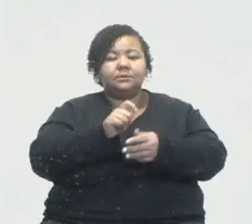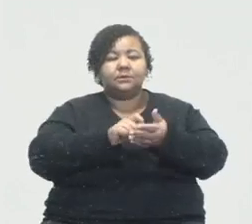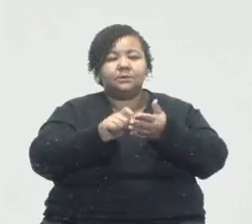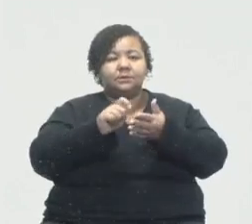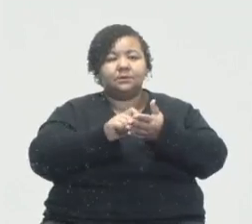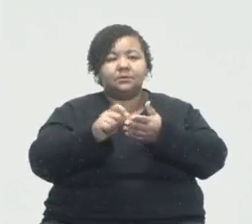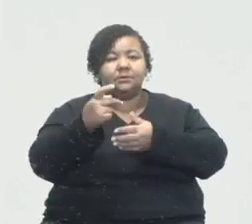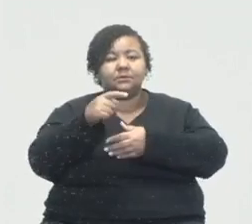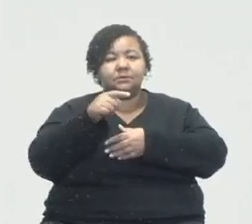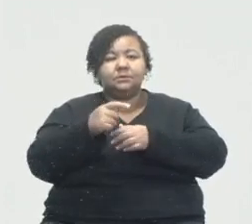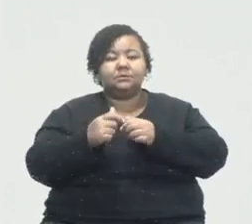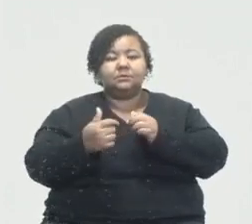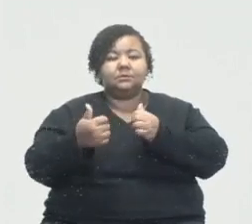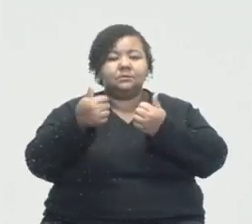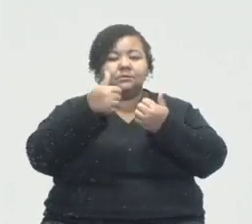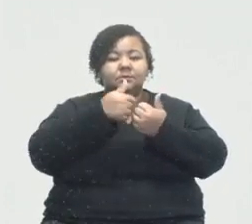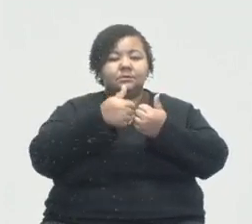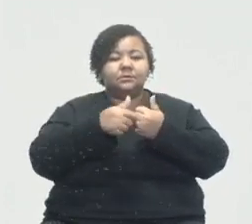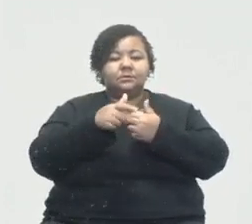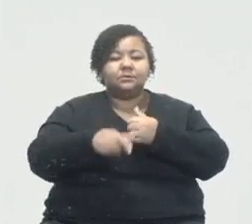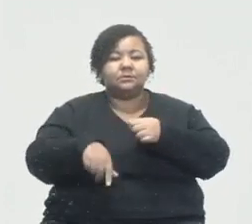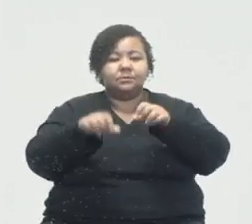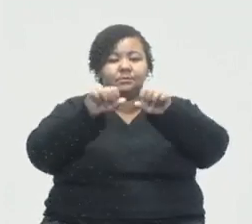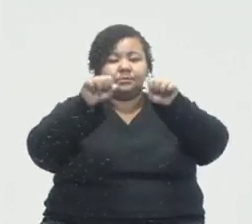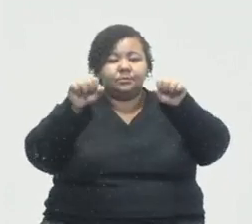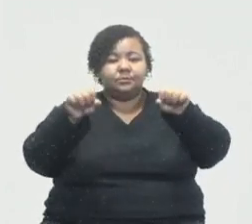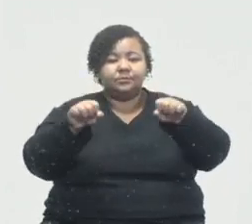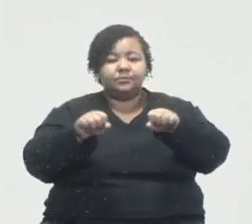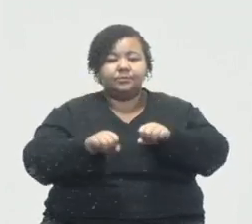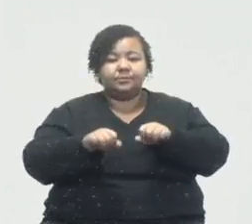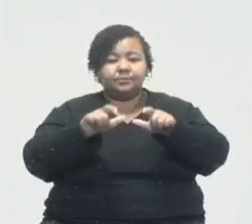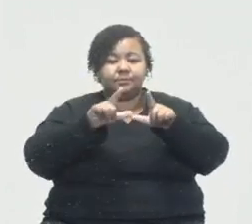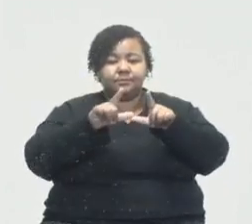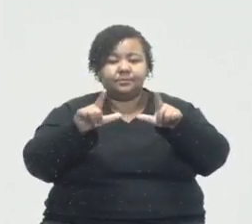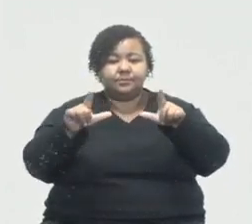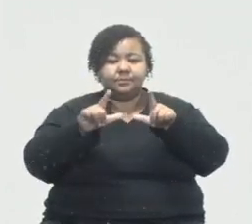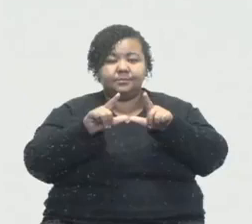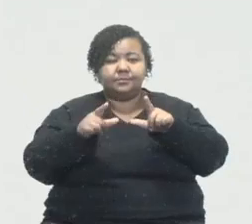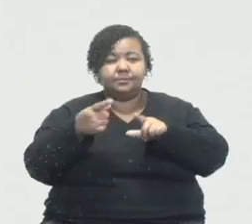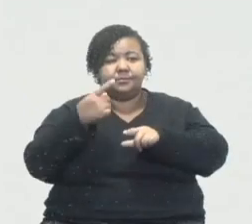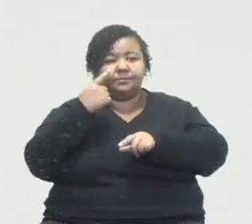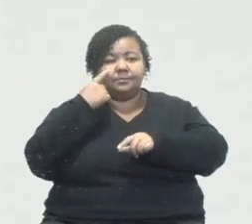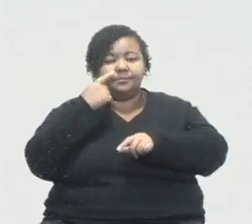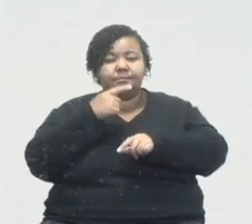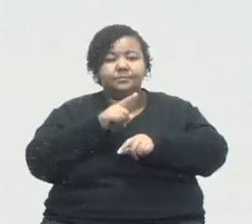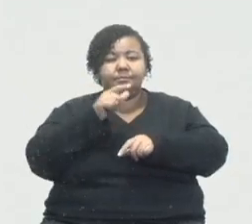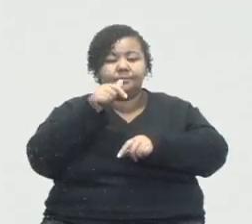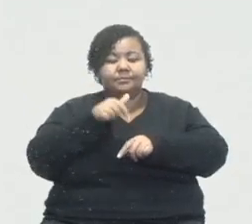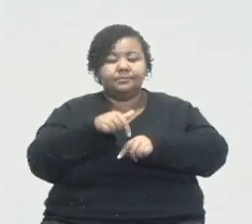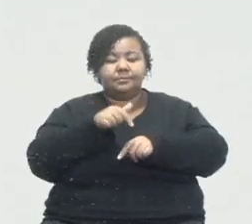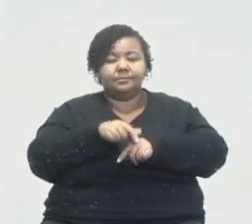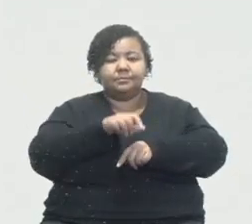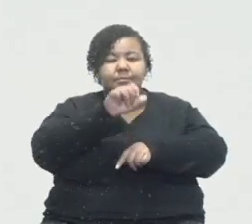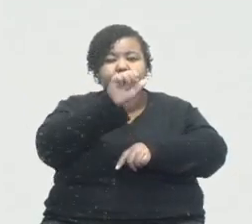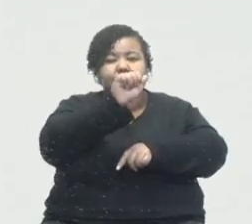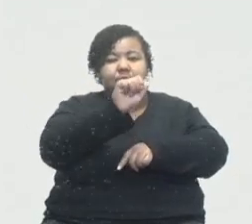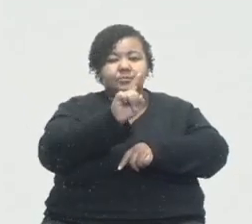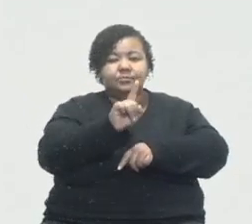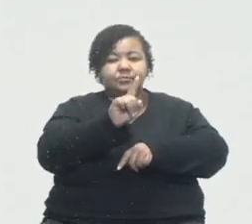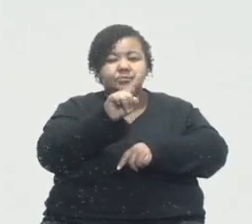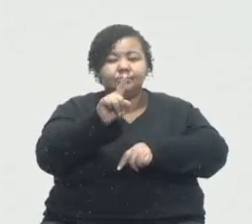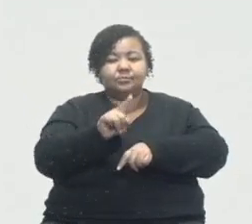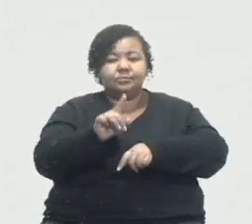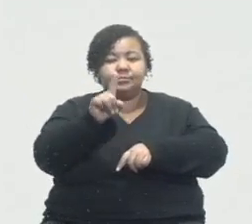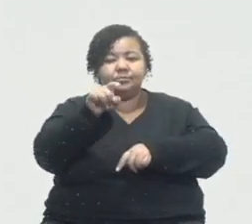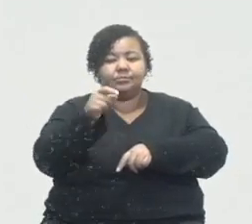situação apresentando num sistema de equações lineares. Observe aqui que meu A1 é x,